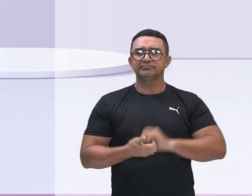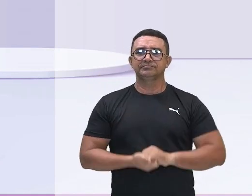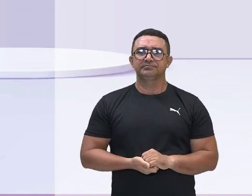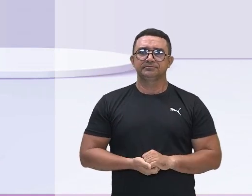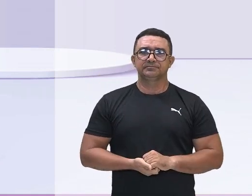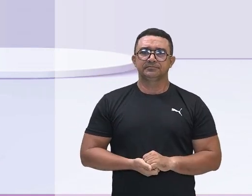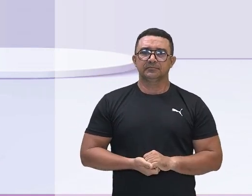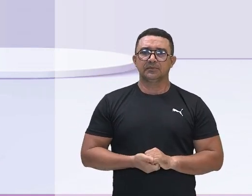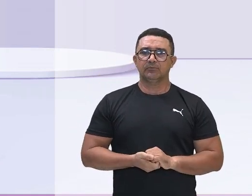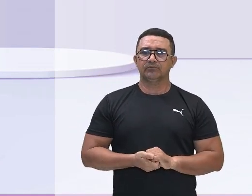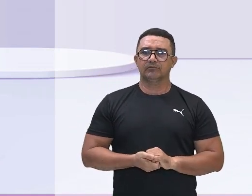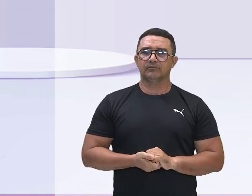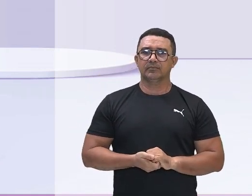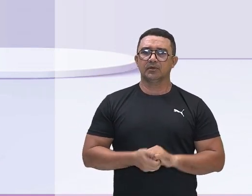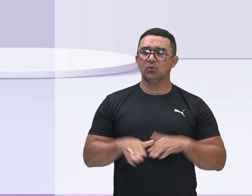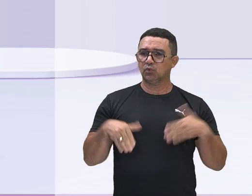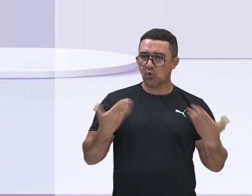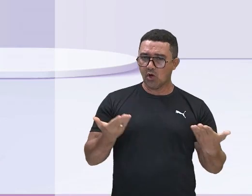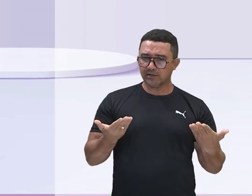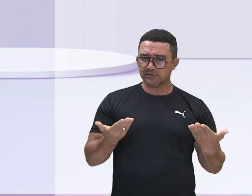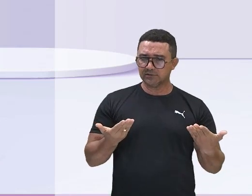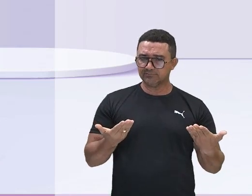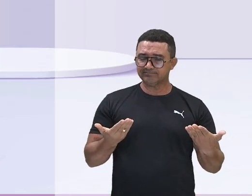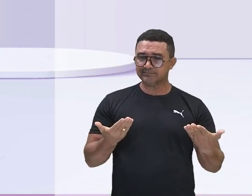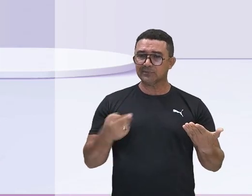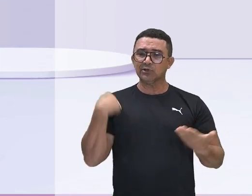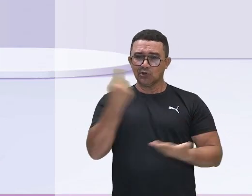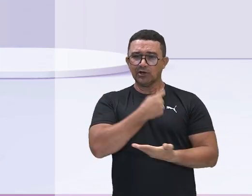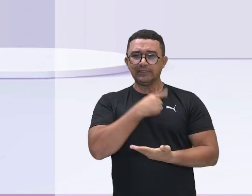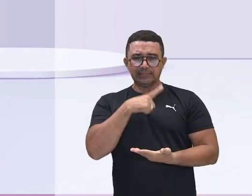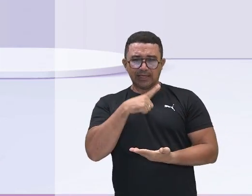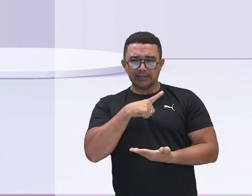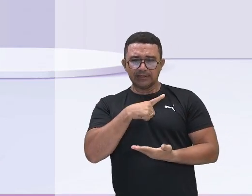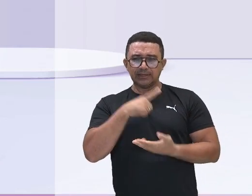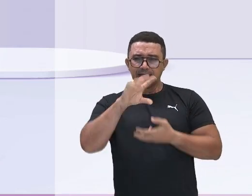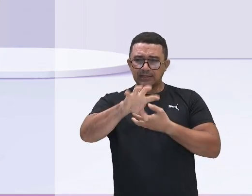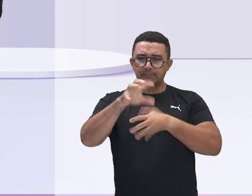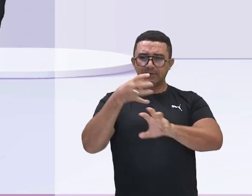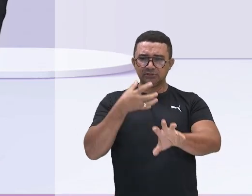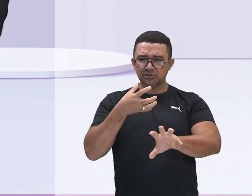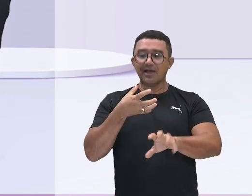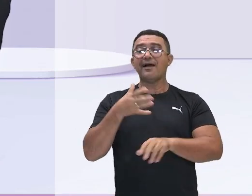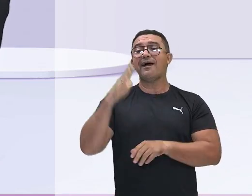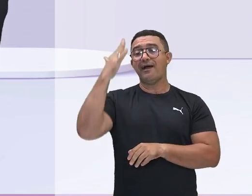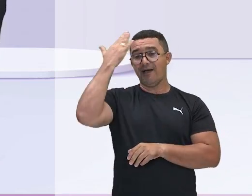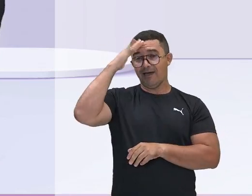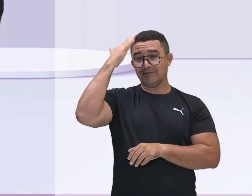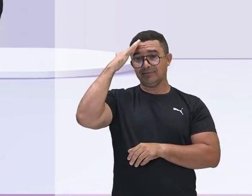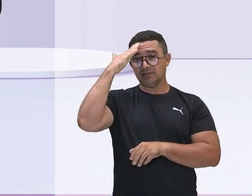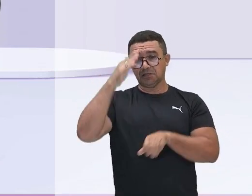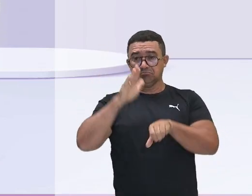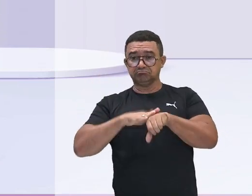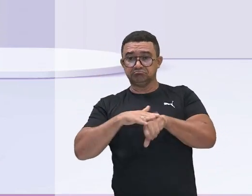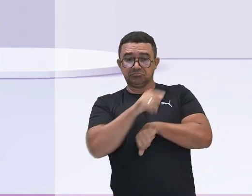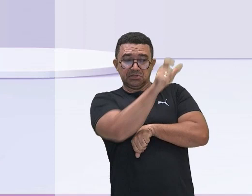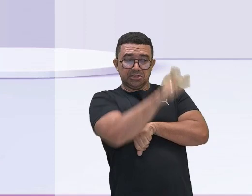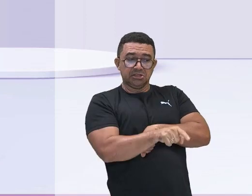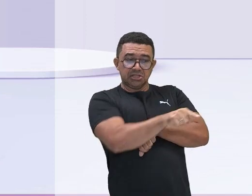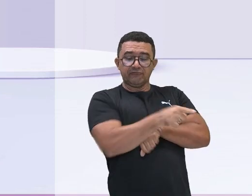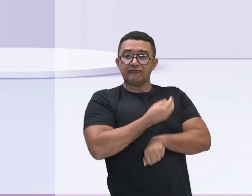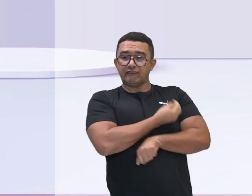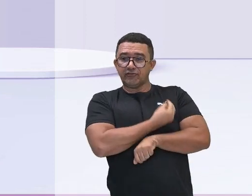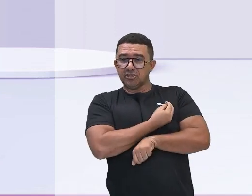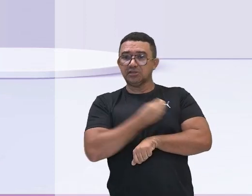enfim. Quando somos empáticos, podemos entender melhor as necessidades e experiências dos outros, o que